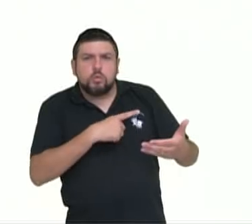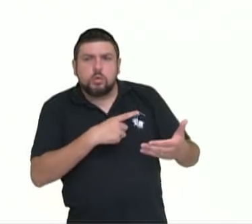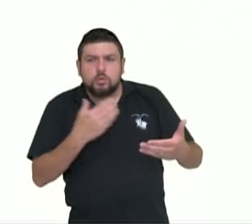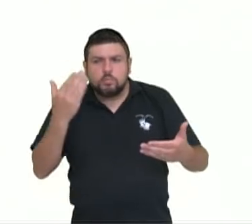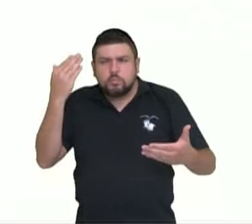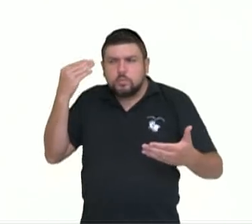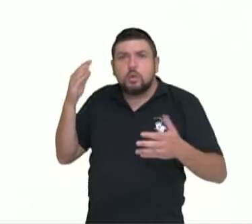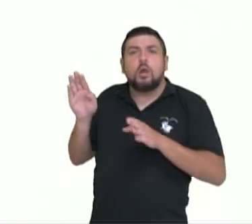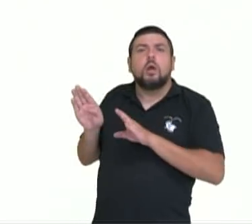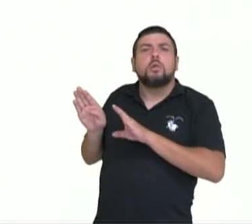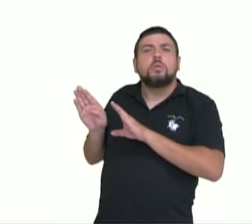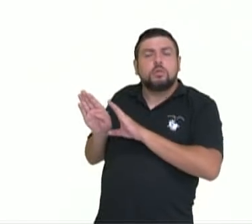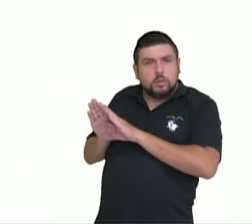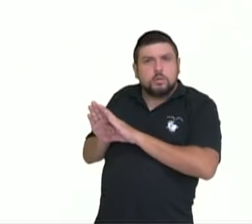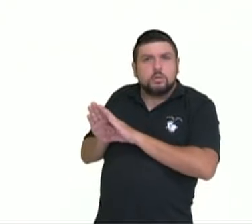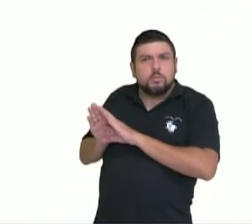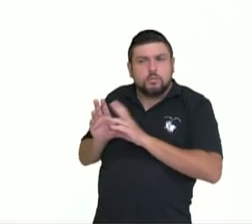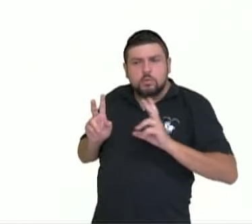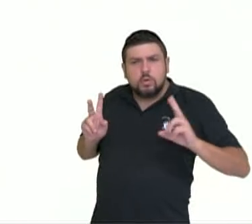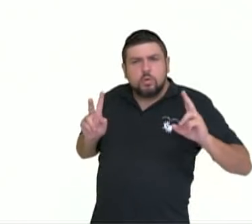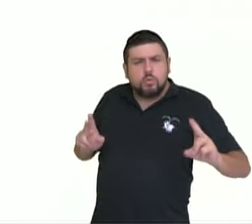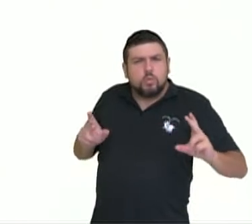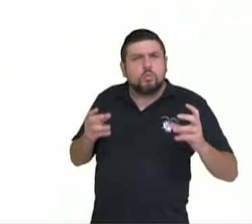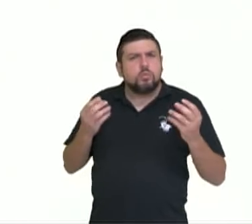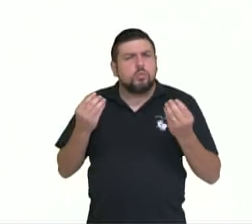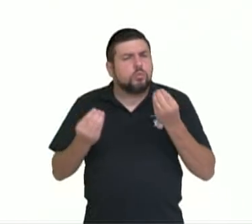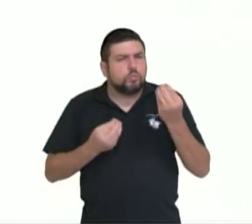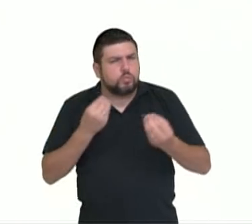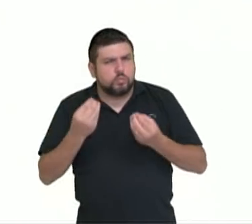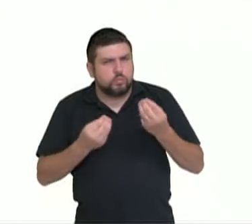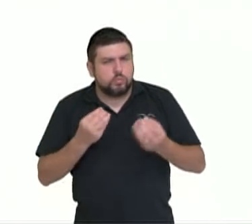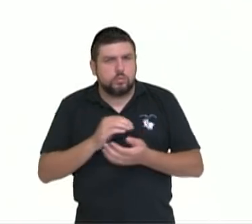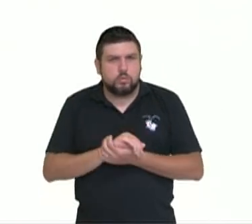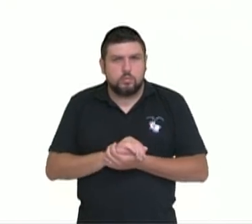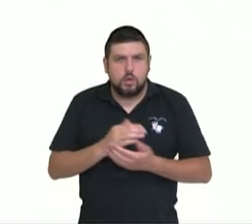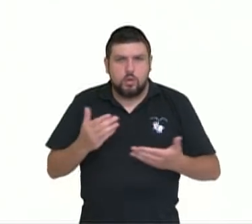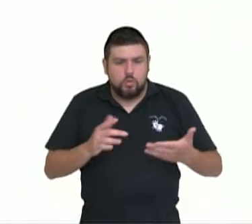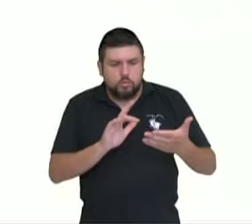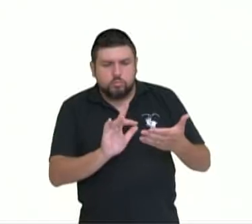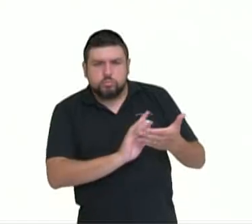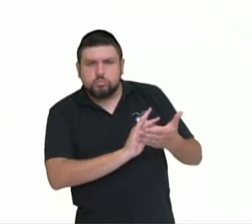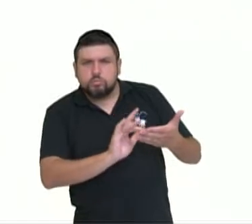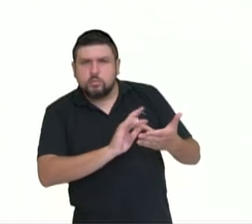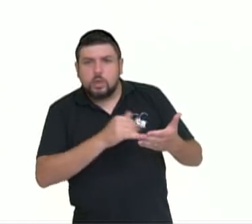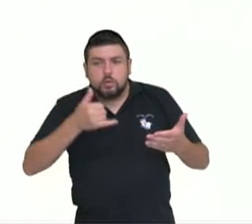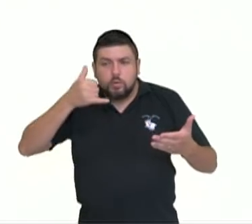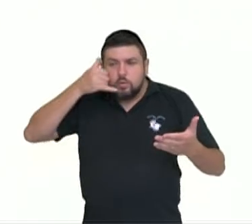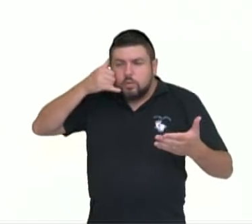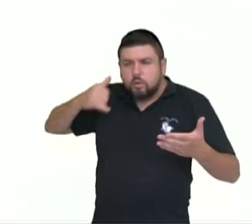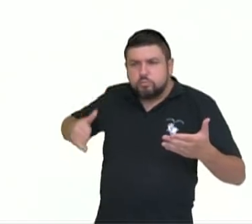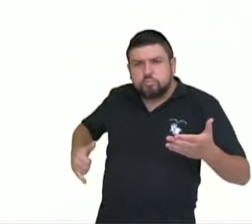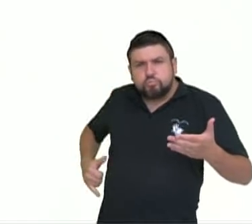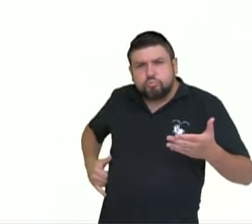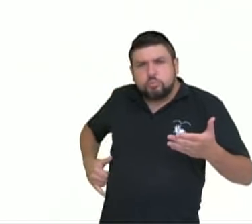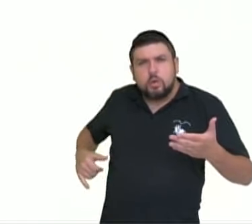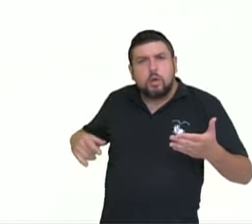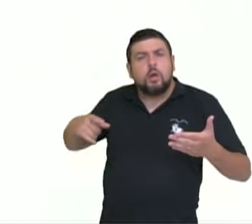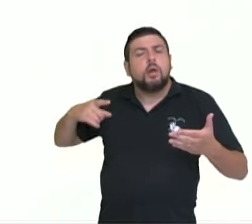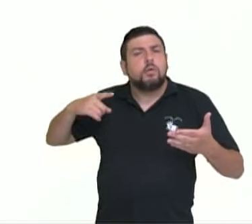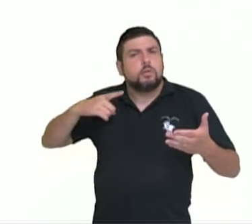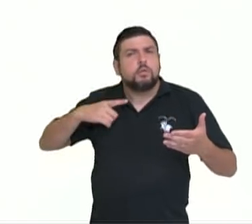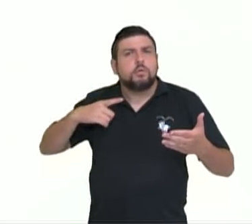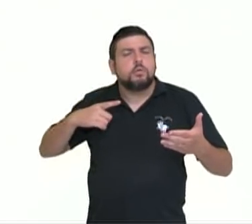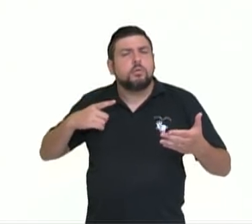algumas funções aqui que nós encontramos nos tablets e nos smartphones e que existiam naqueles celulares